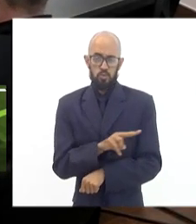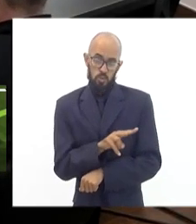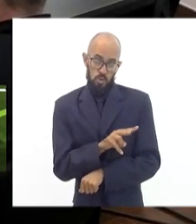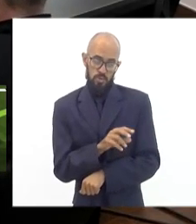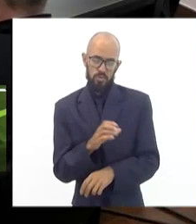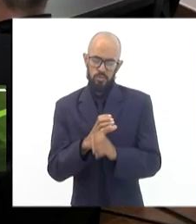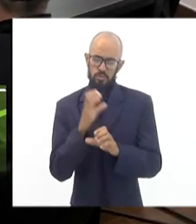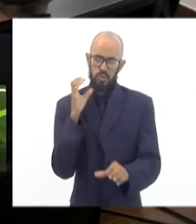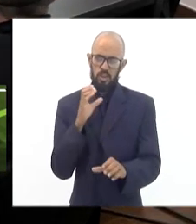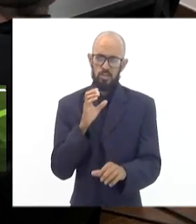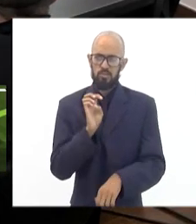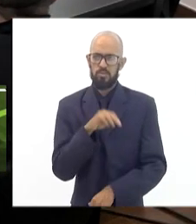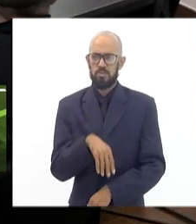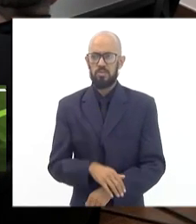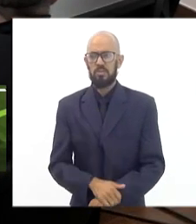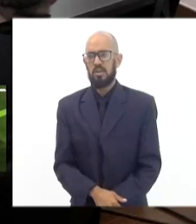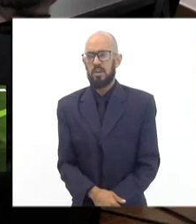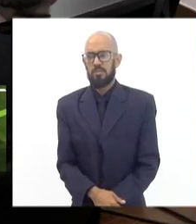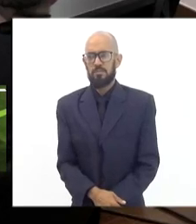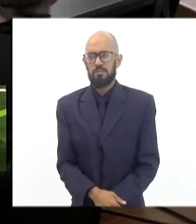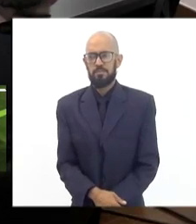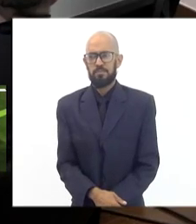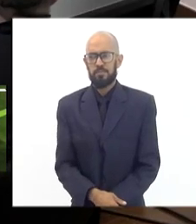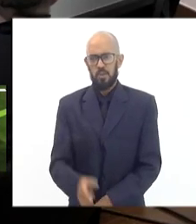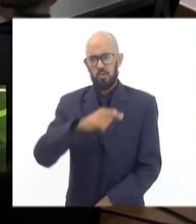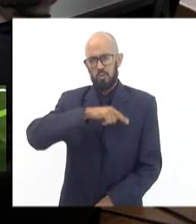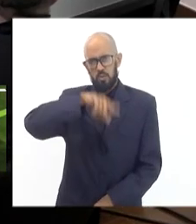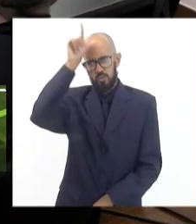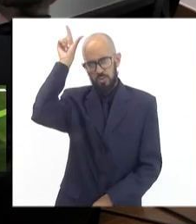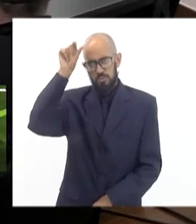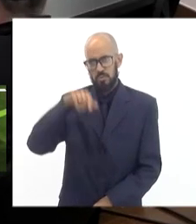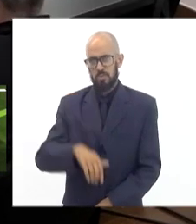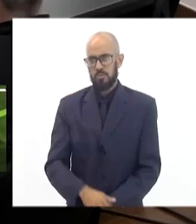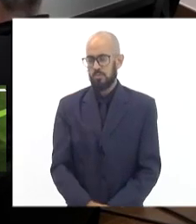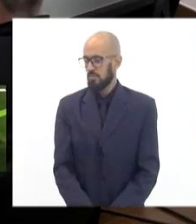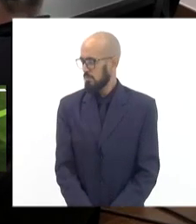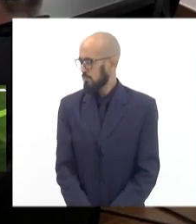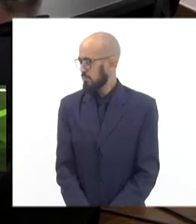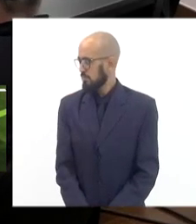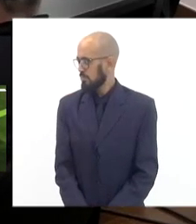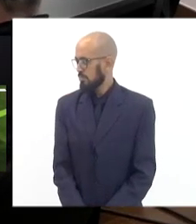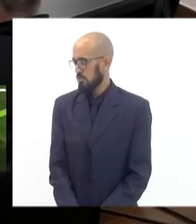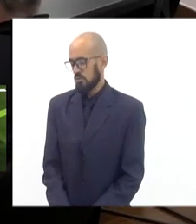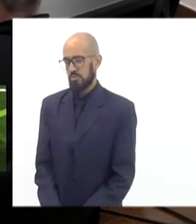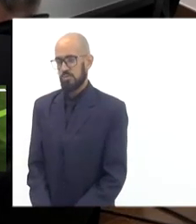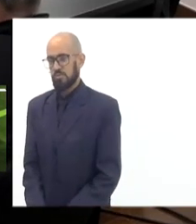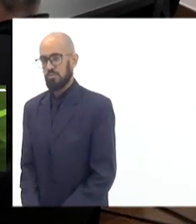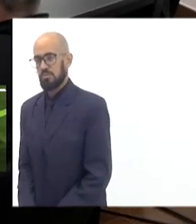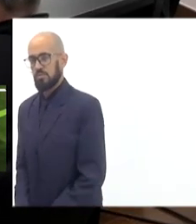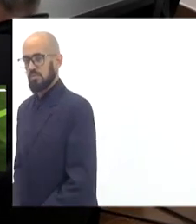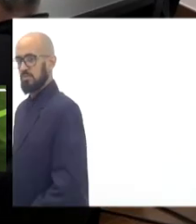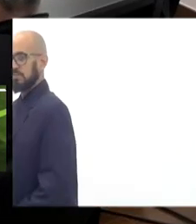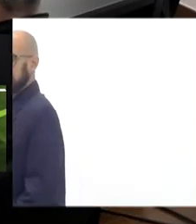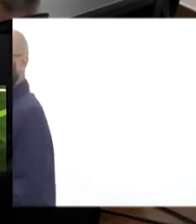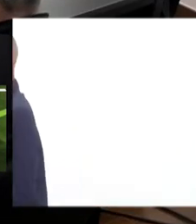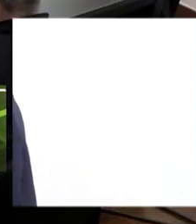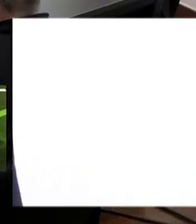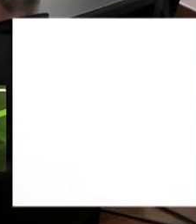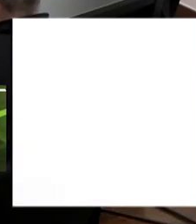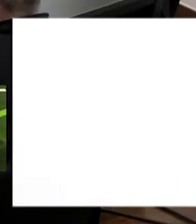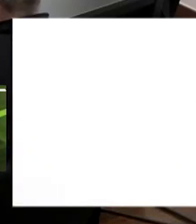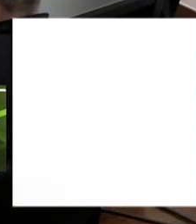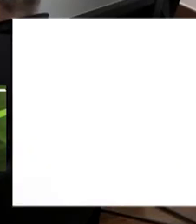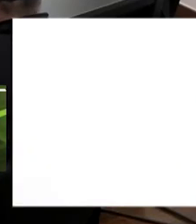Engenheiros fala é o Luiz Paulo tem uma memória do Estado por tecido secretário de obras e vice